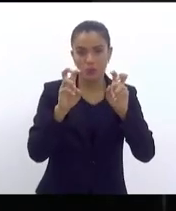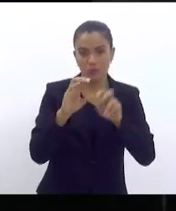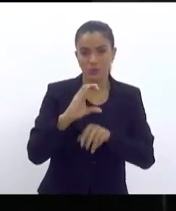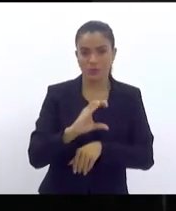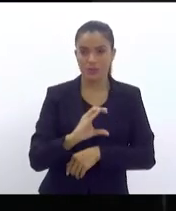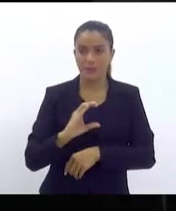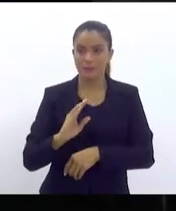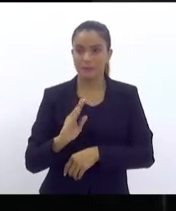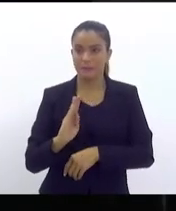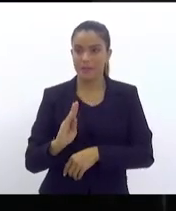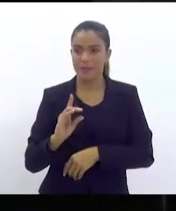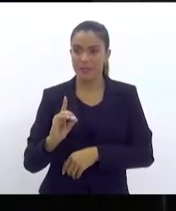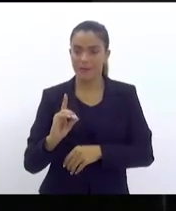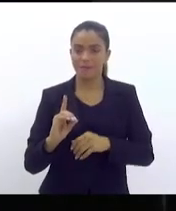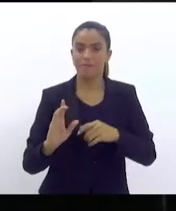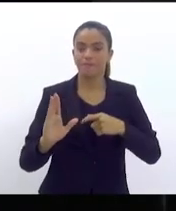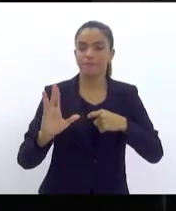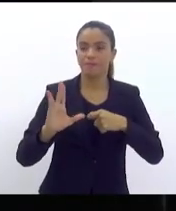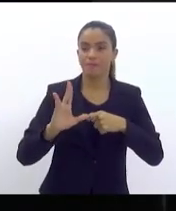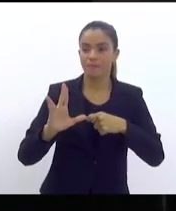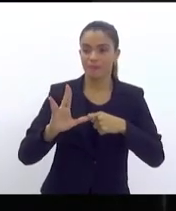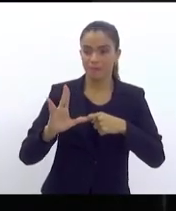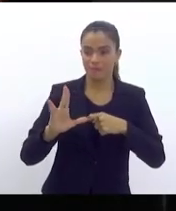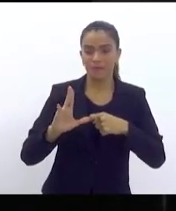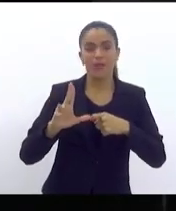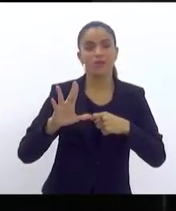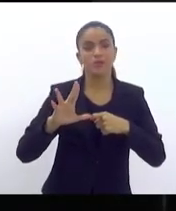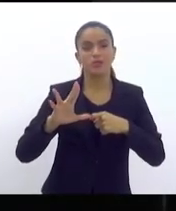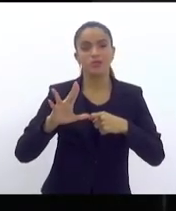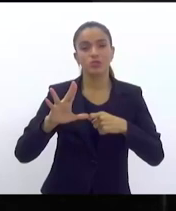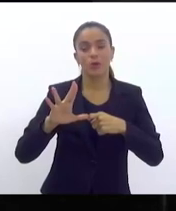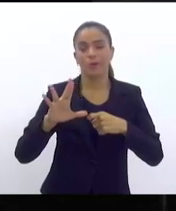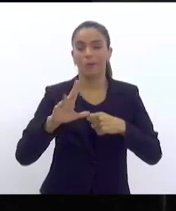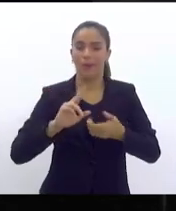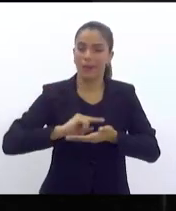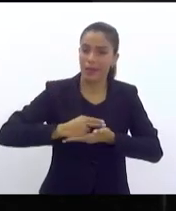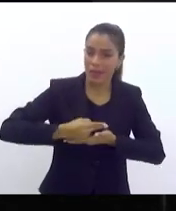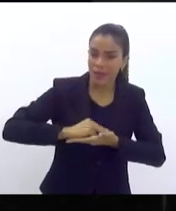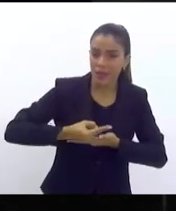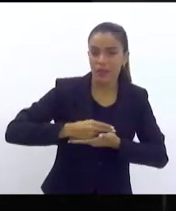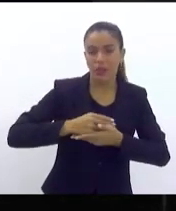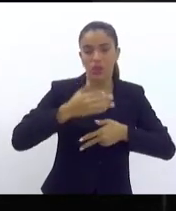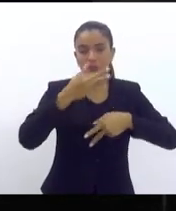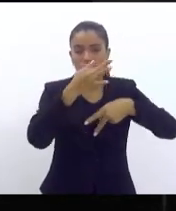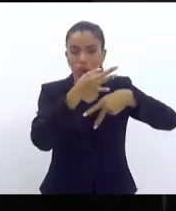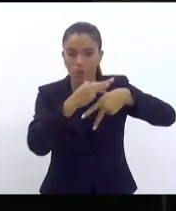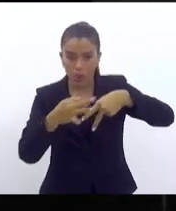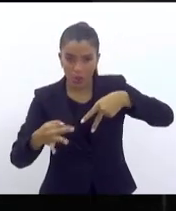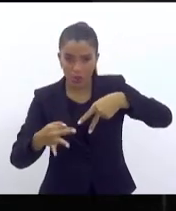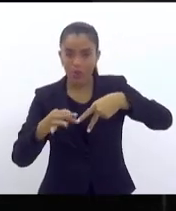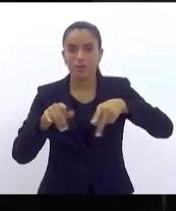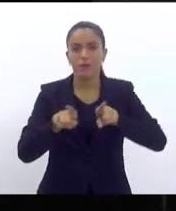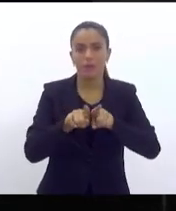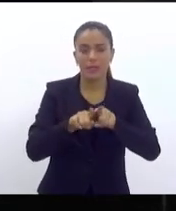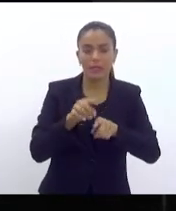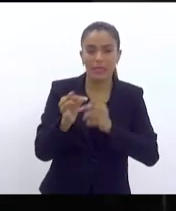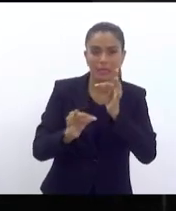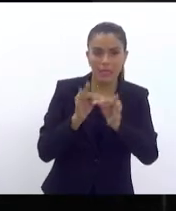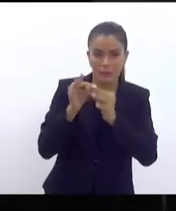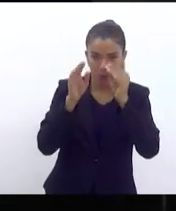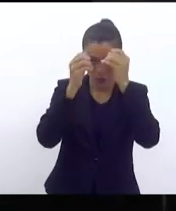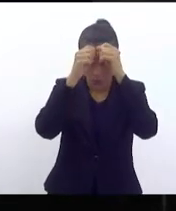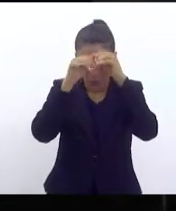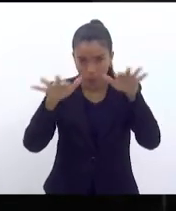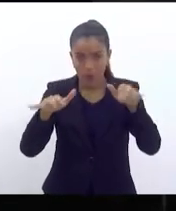canabidiol no tratamento por exemplo das crises convulsivas no tratamento da fibromialgia no tratamento do autismo sempre